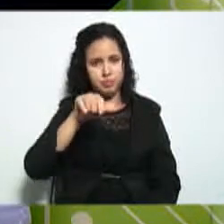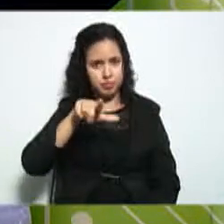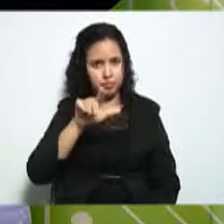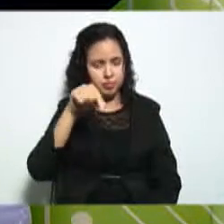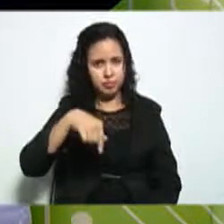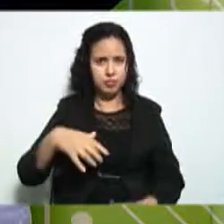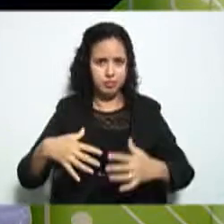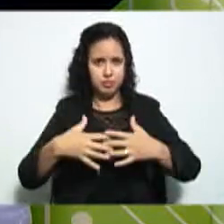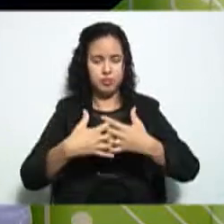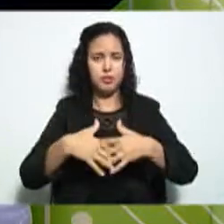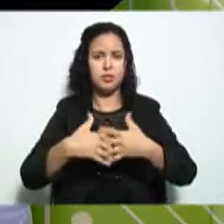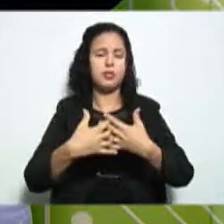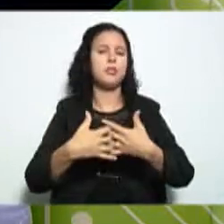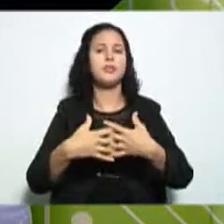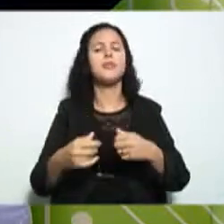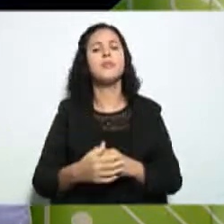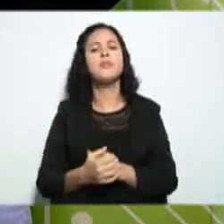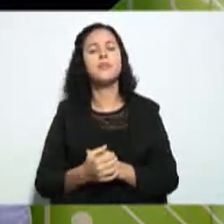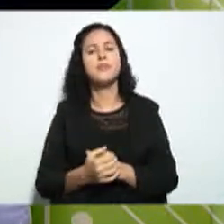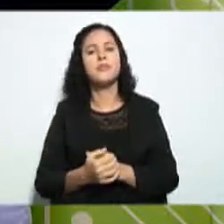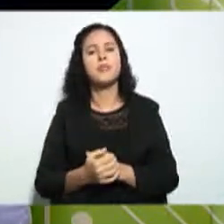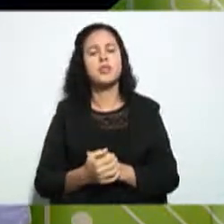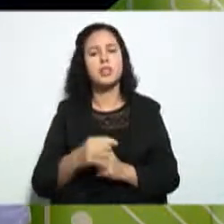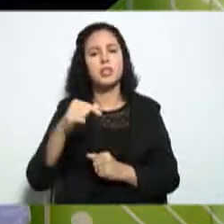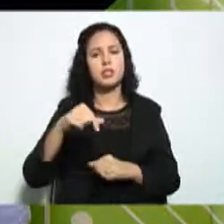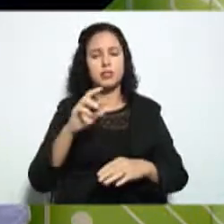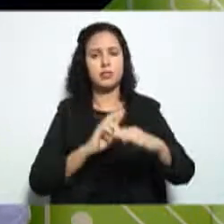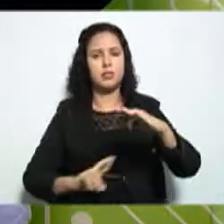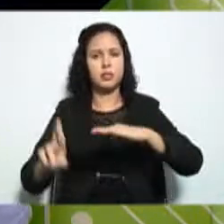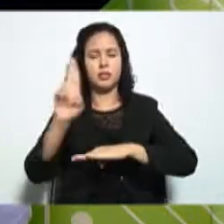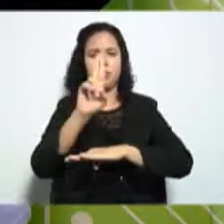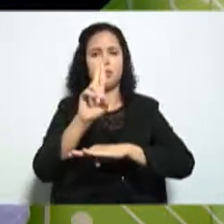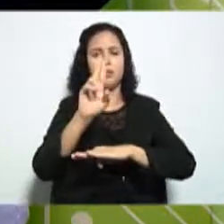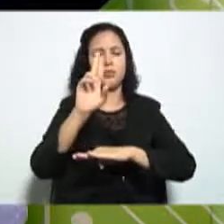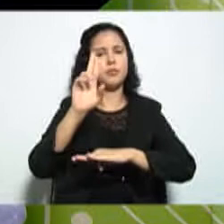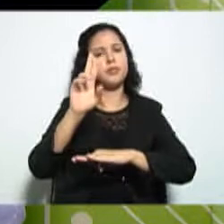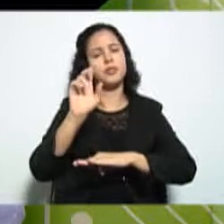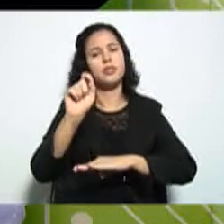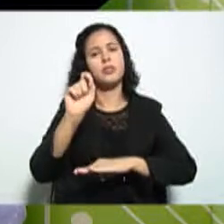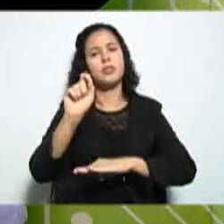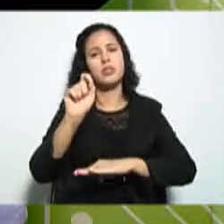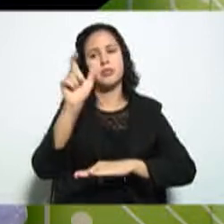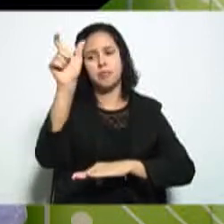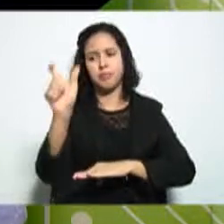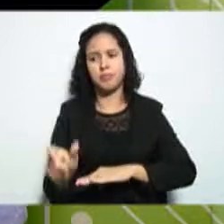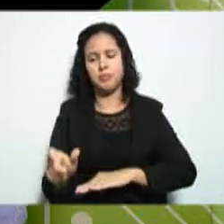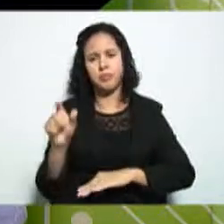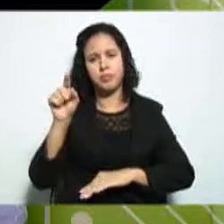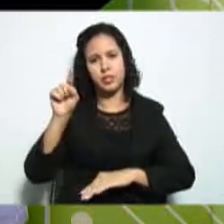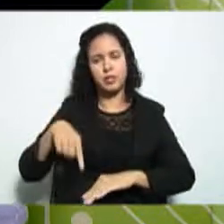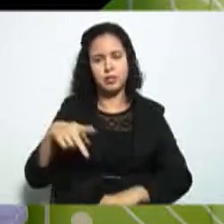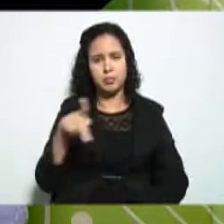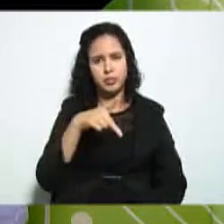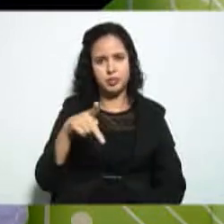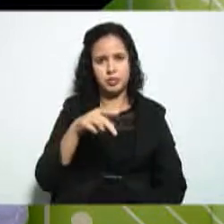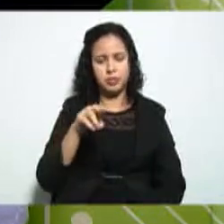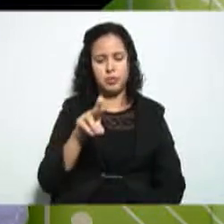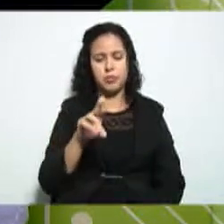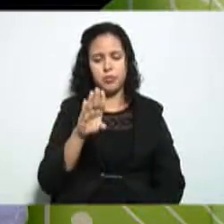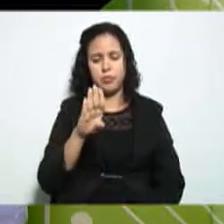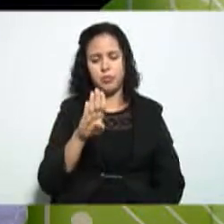de reitor, nós teremos como único candidato o nosso atual reitor, que é o professor Uberlando Tubertino.